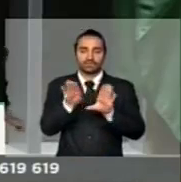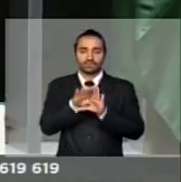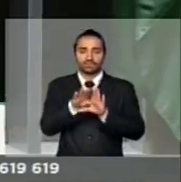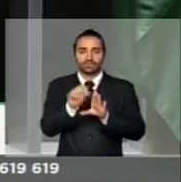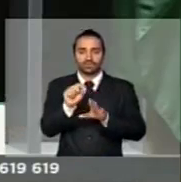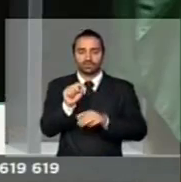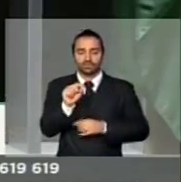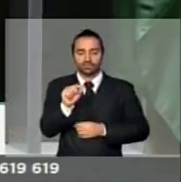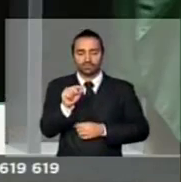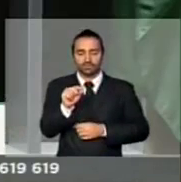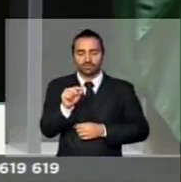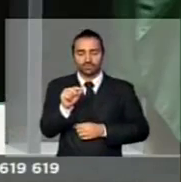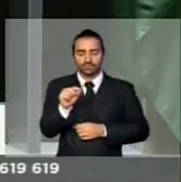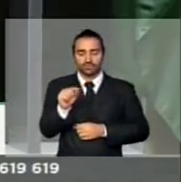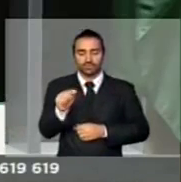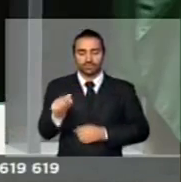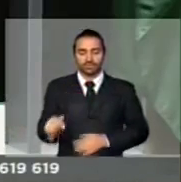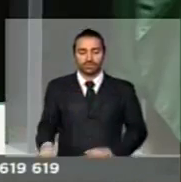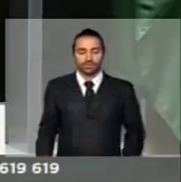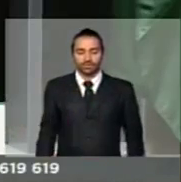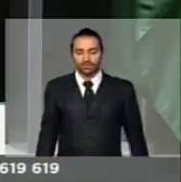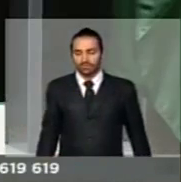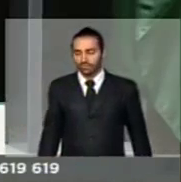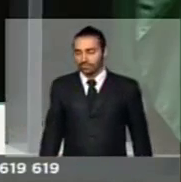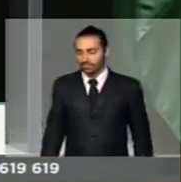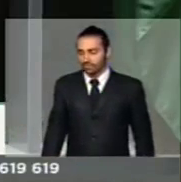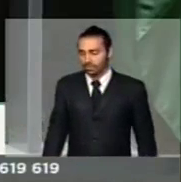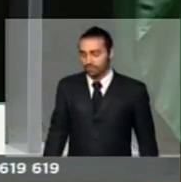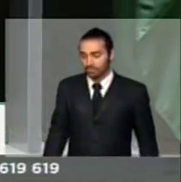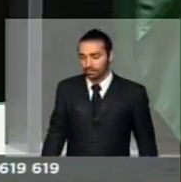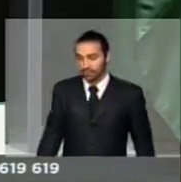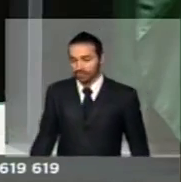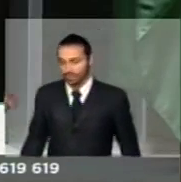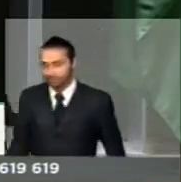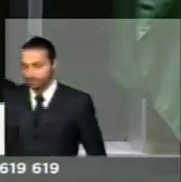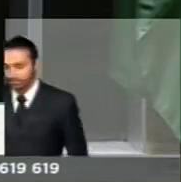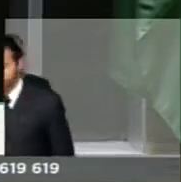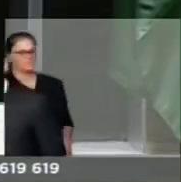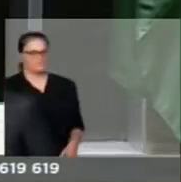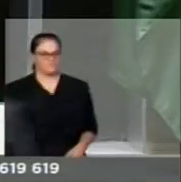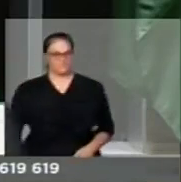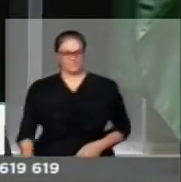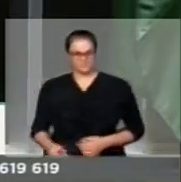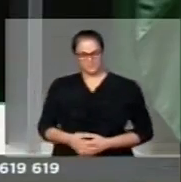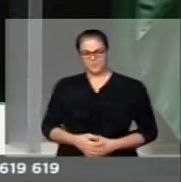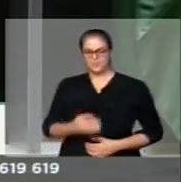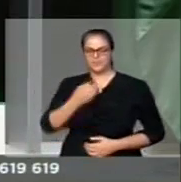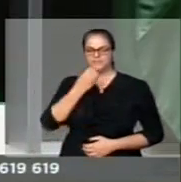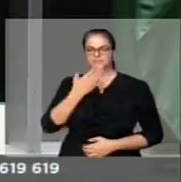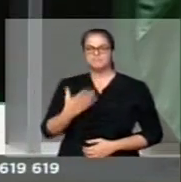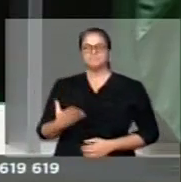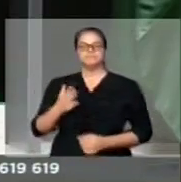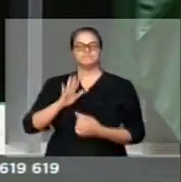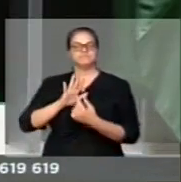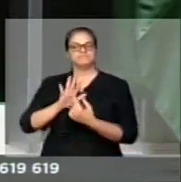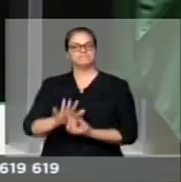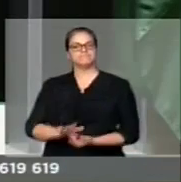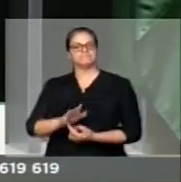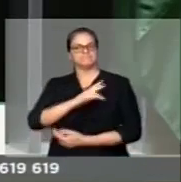como disse o senador Elmano Ferrer, vê a boa imagem do Piauí através da TV Cidade